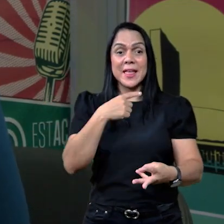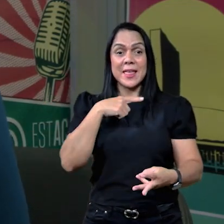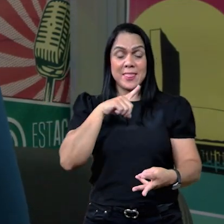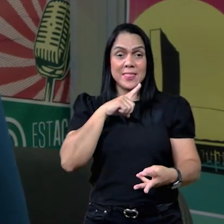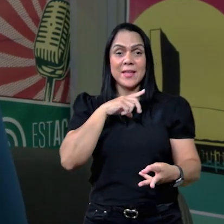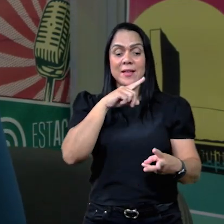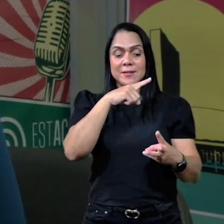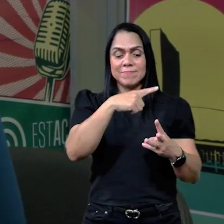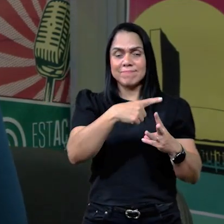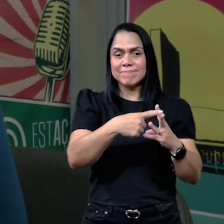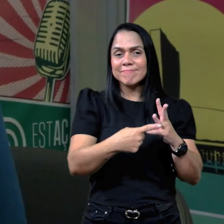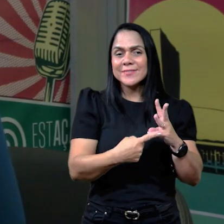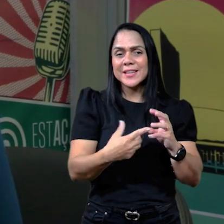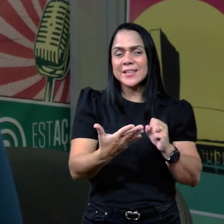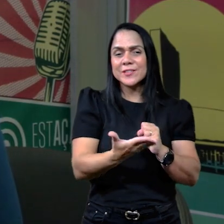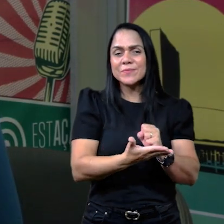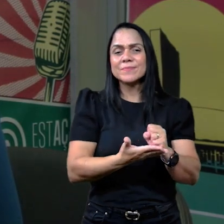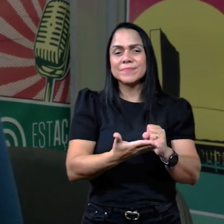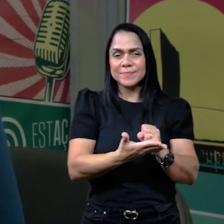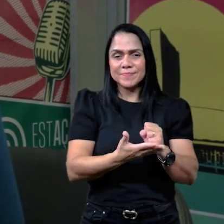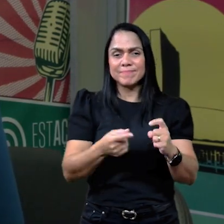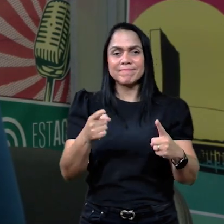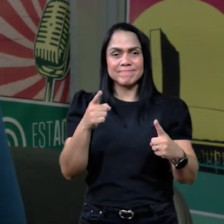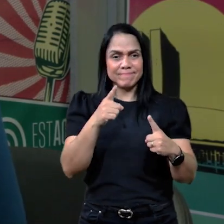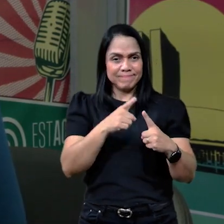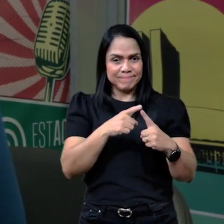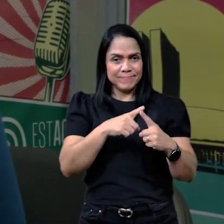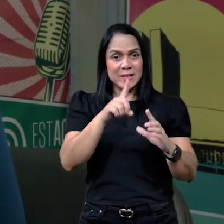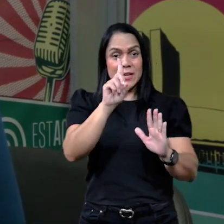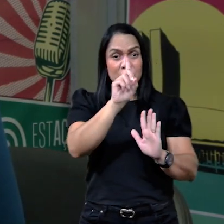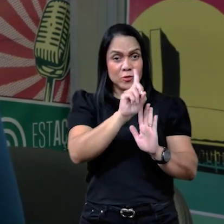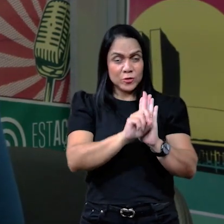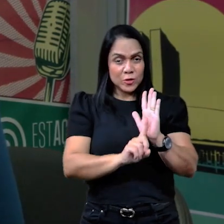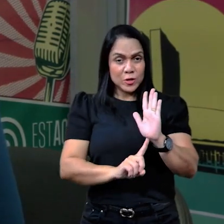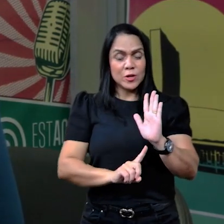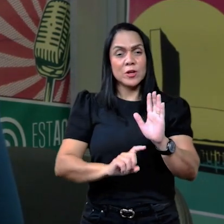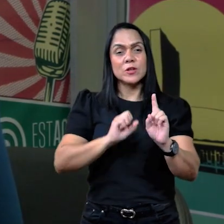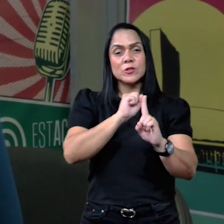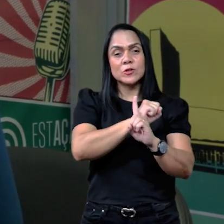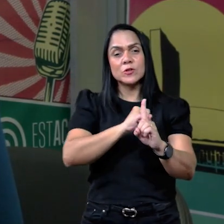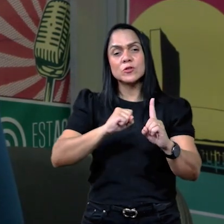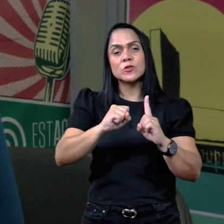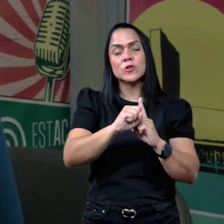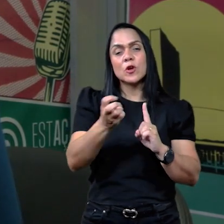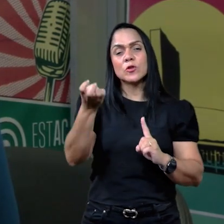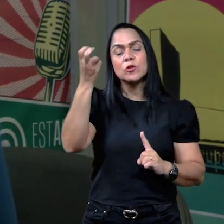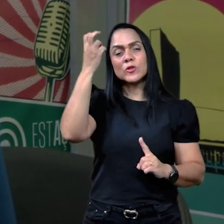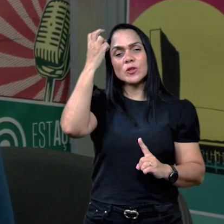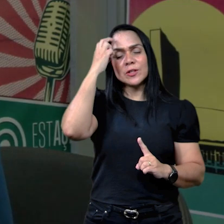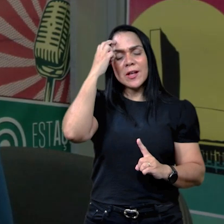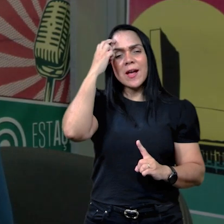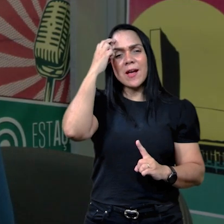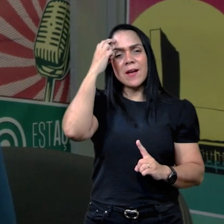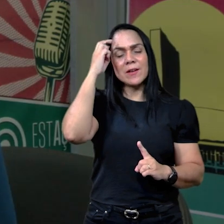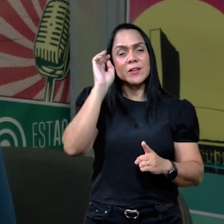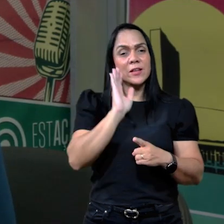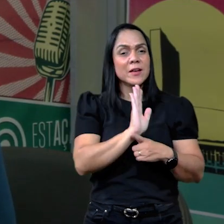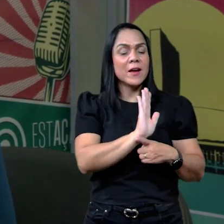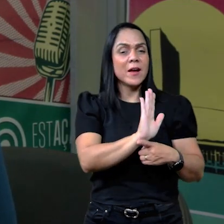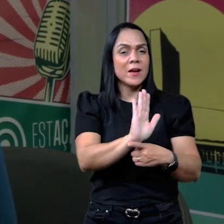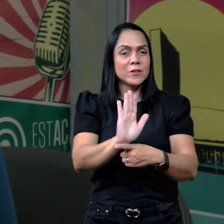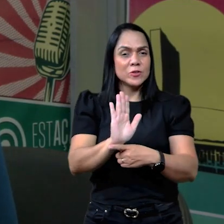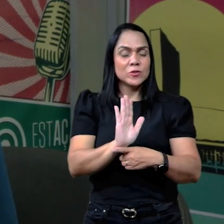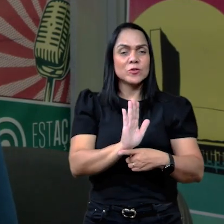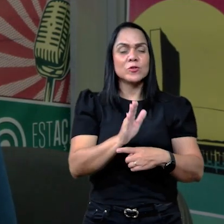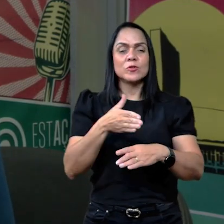partir de 3 grandes pilares, né, 3 eixos, que é o direito sociocultural e cidadania, que prevê a ampliação de acesso